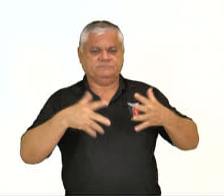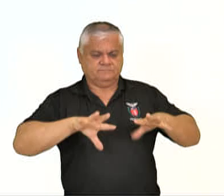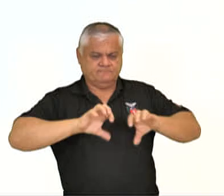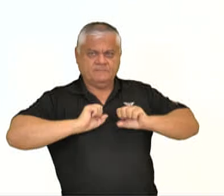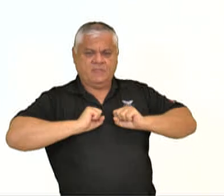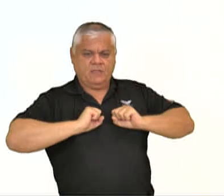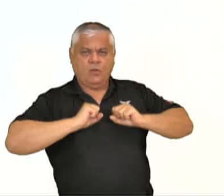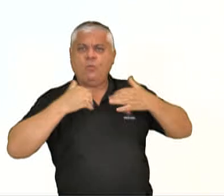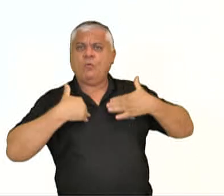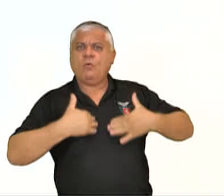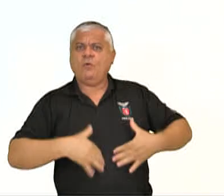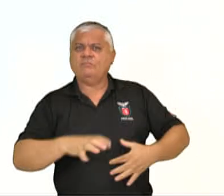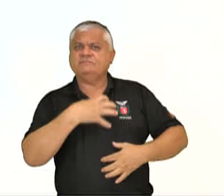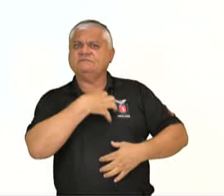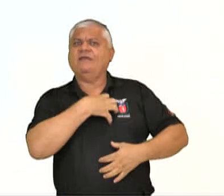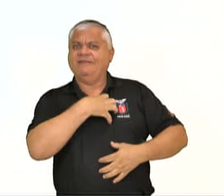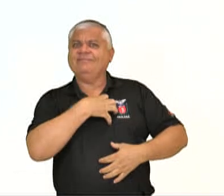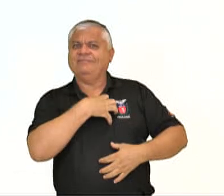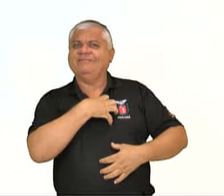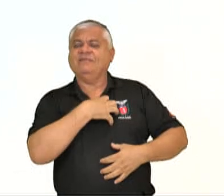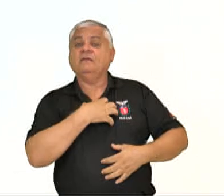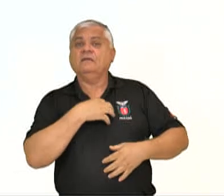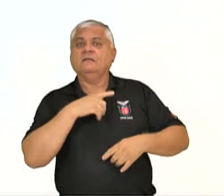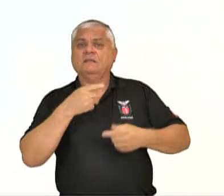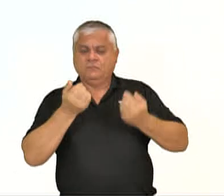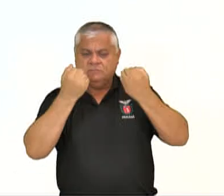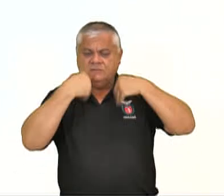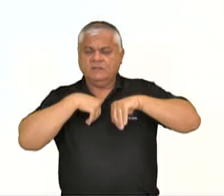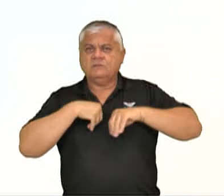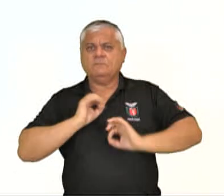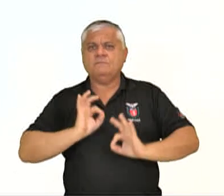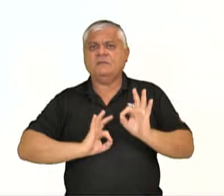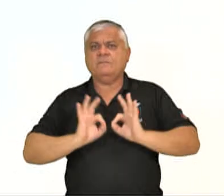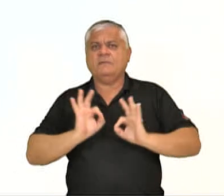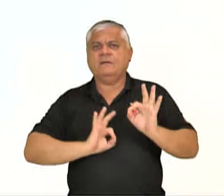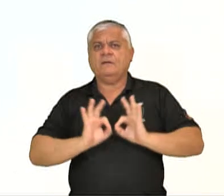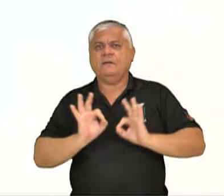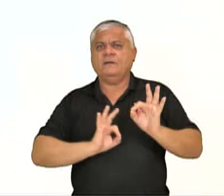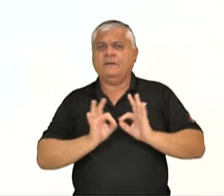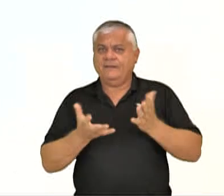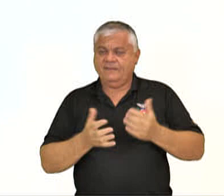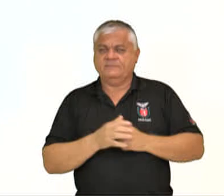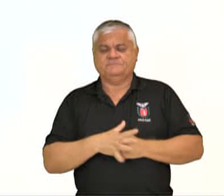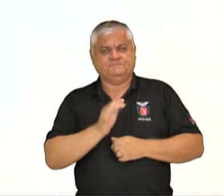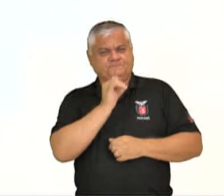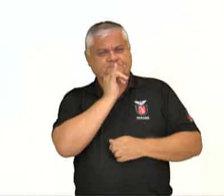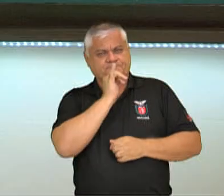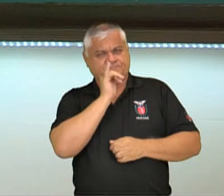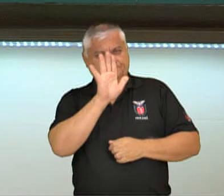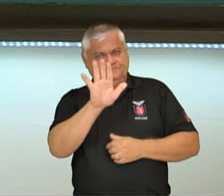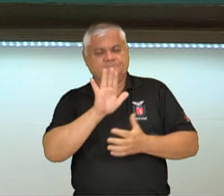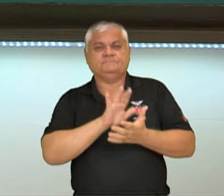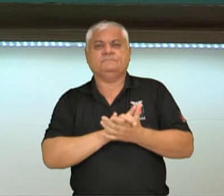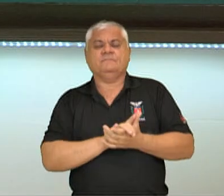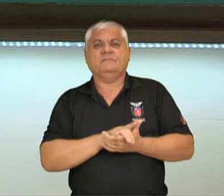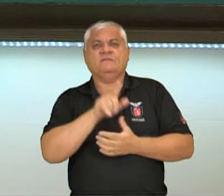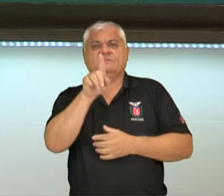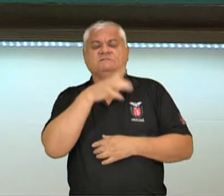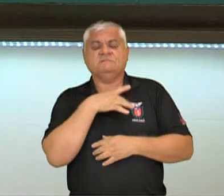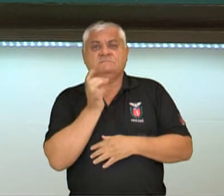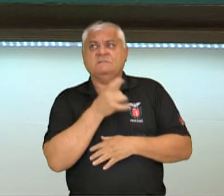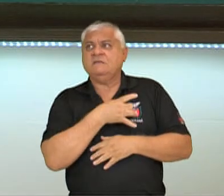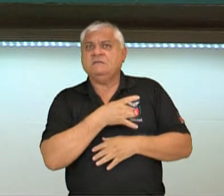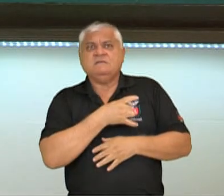o nosso corpo reage? Porque ele começa a preparar o nosso organismo. Por exemplo, se você sente medo de